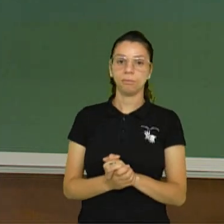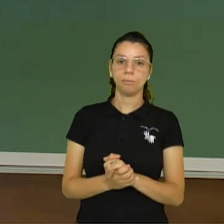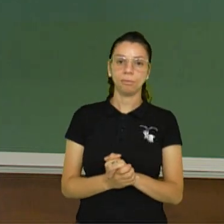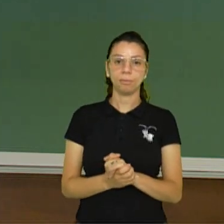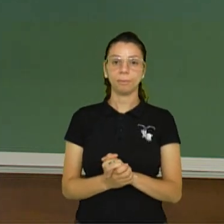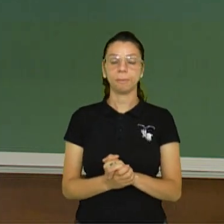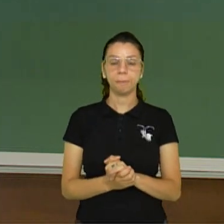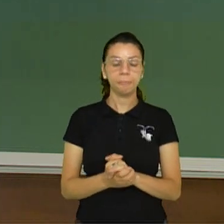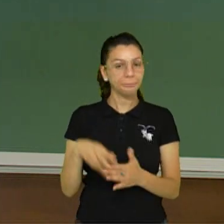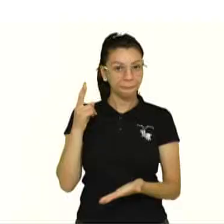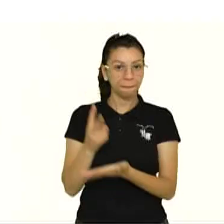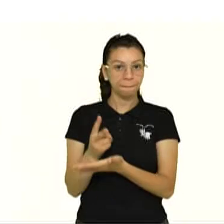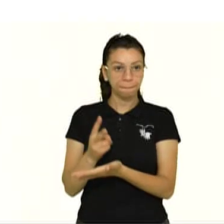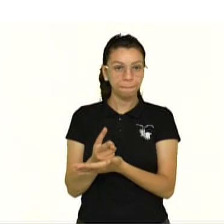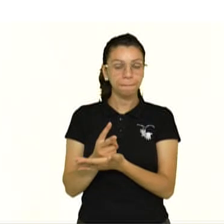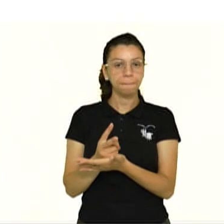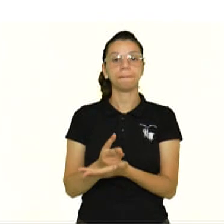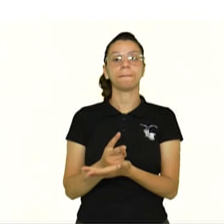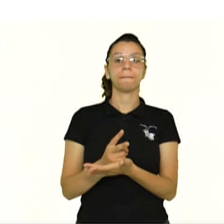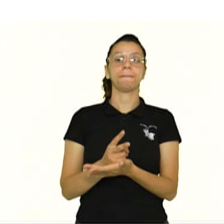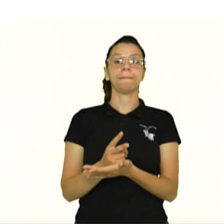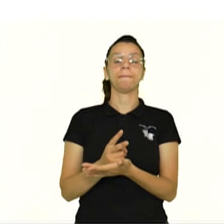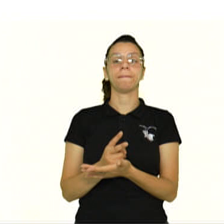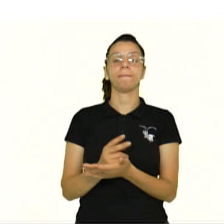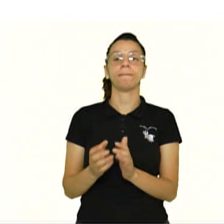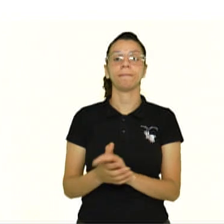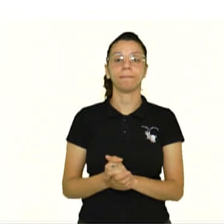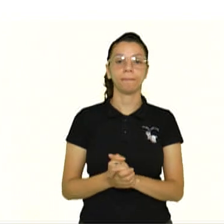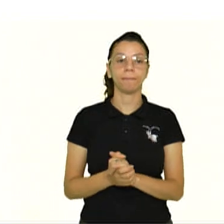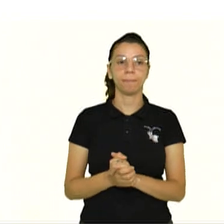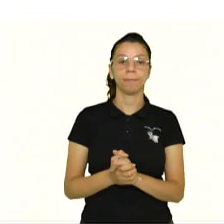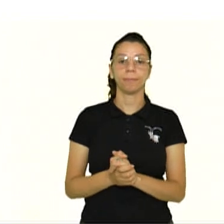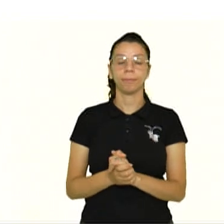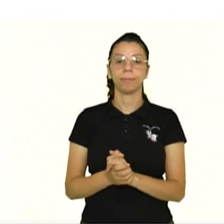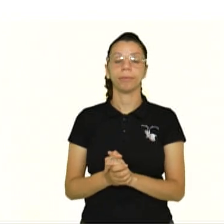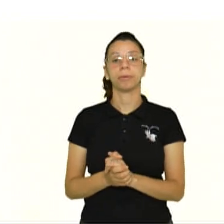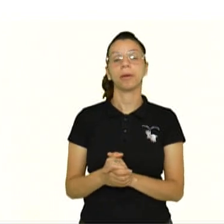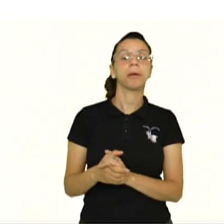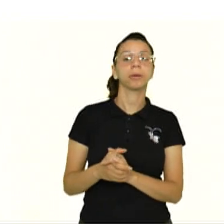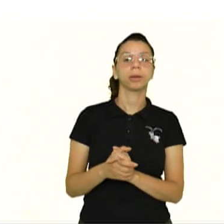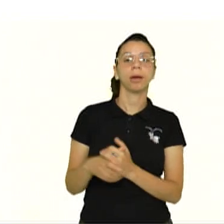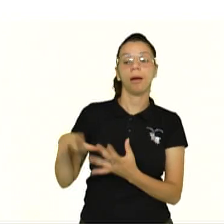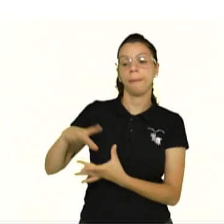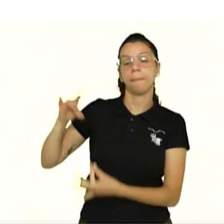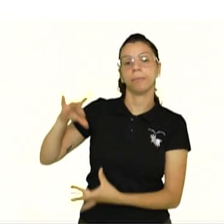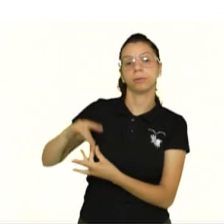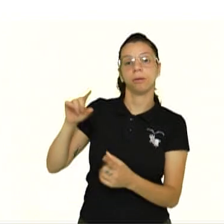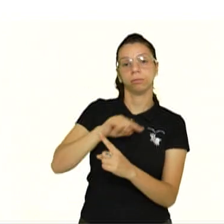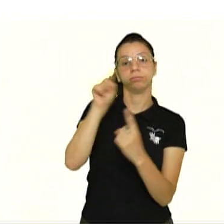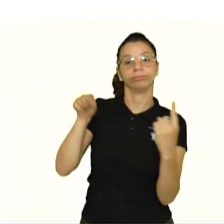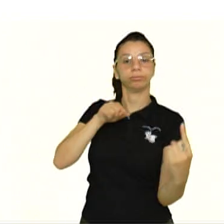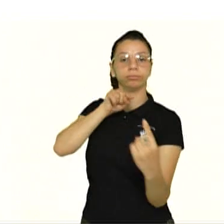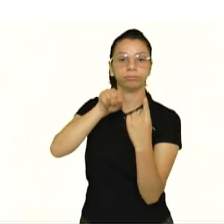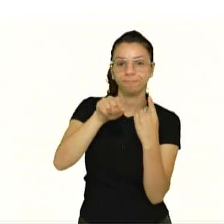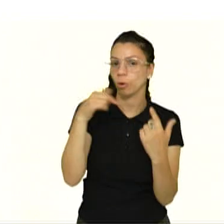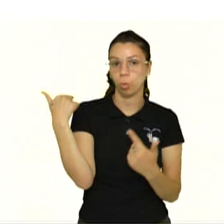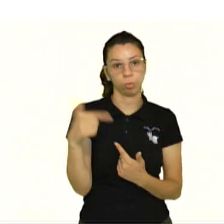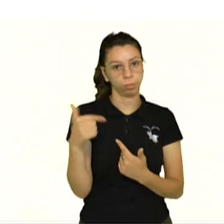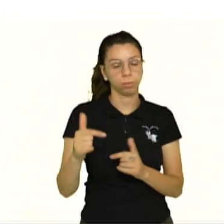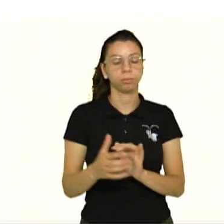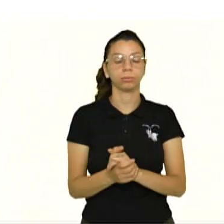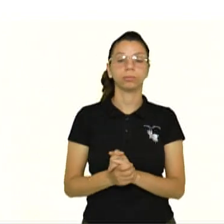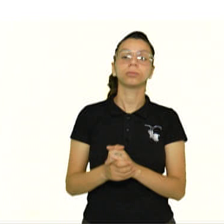Vamos dar continuidade, então. Falávamos ali da objetividade da arte clássica, Olha lá. Esta arte,